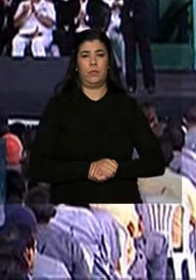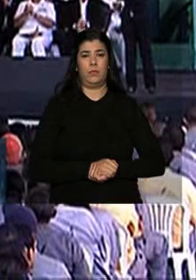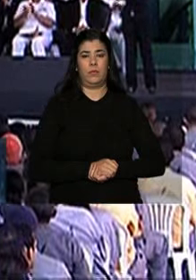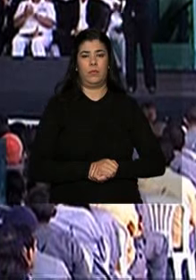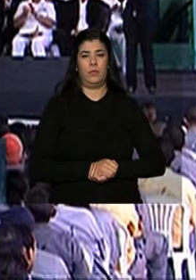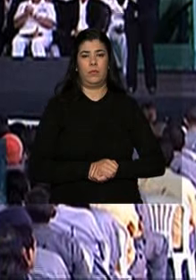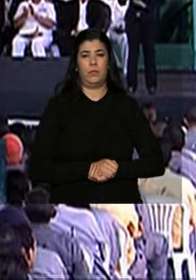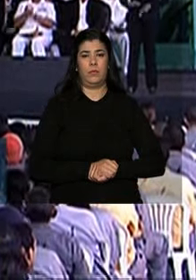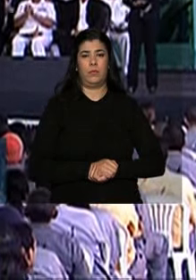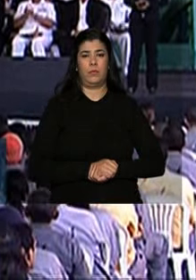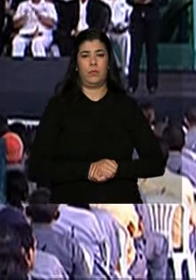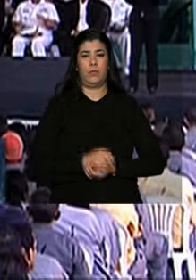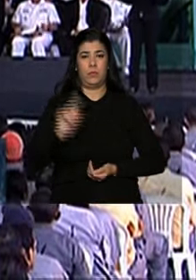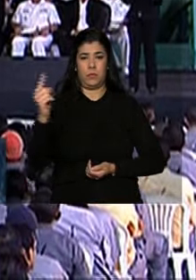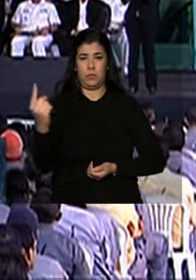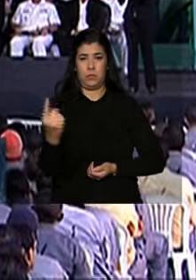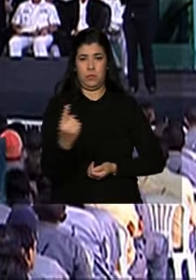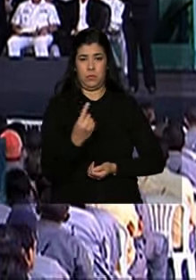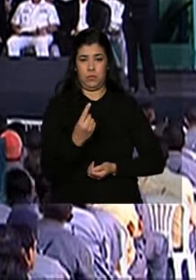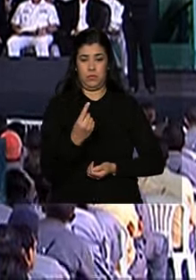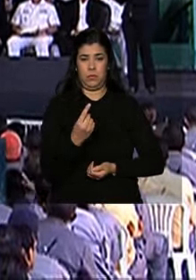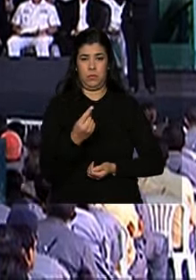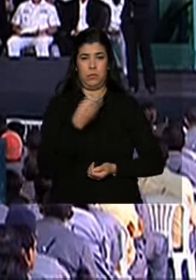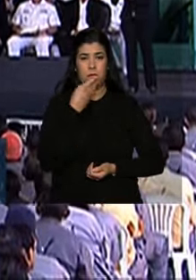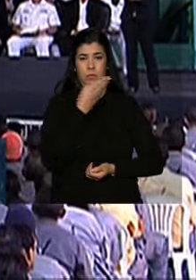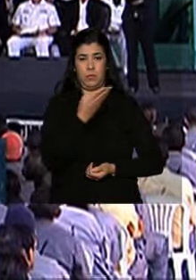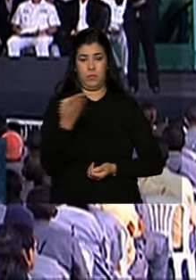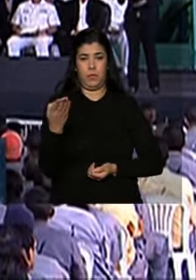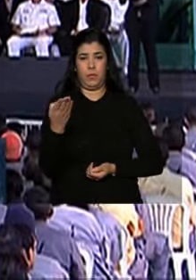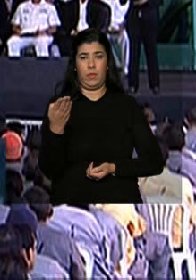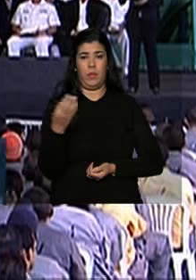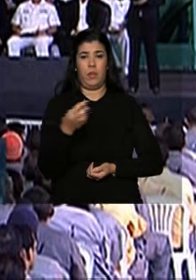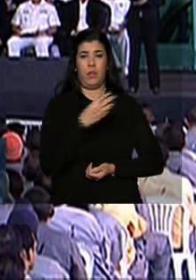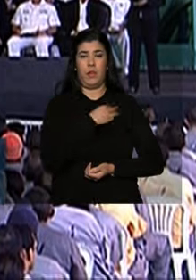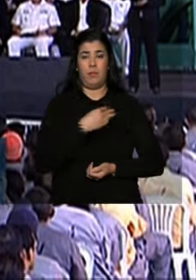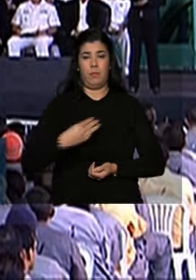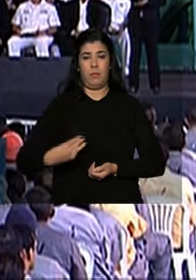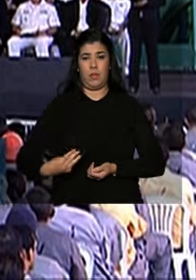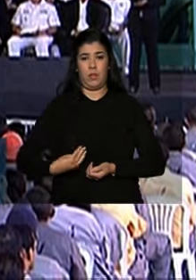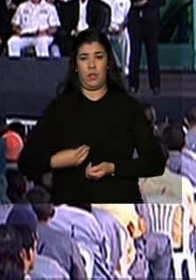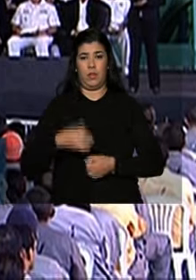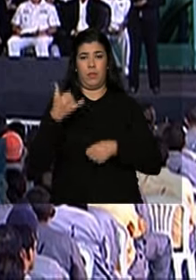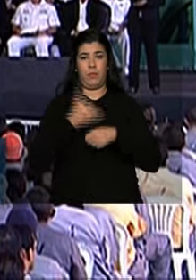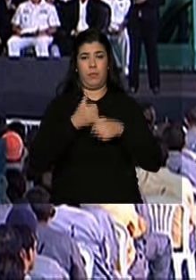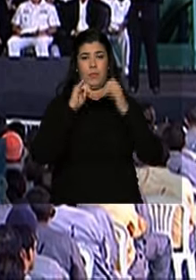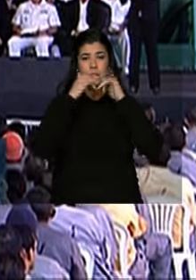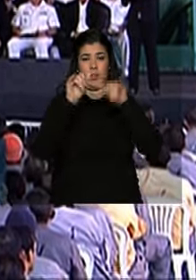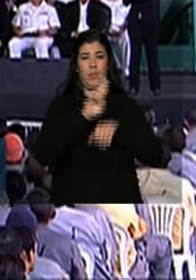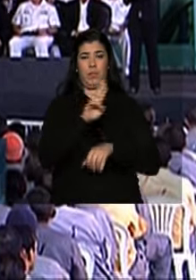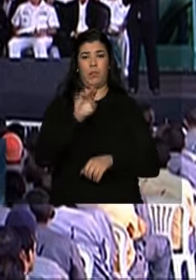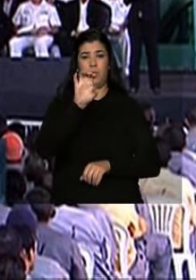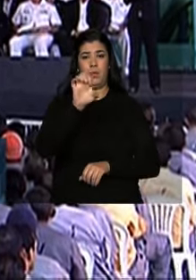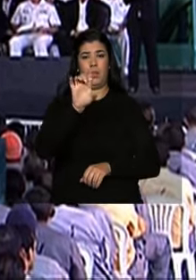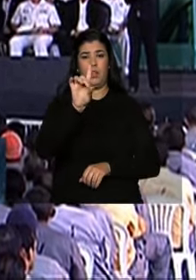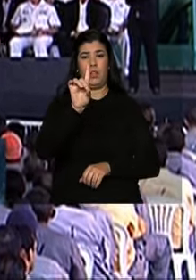Para uso da palavra, o ministro de Minas e Energia, Eduardo Braga.